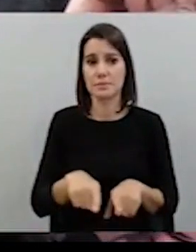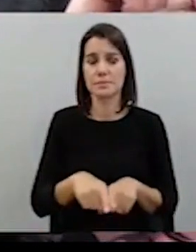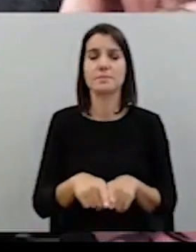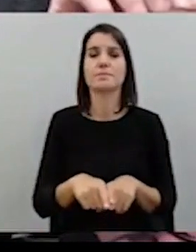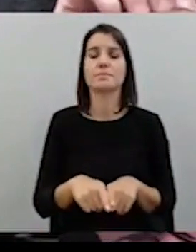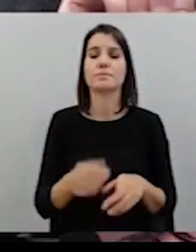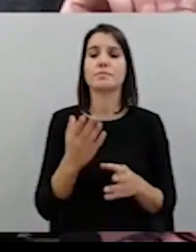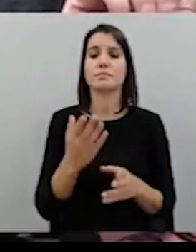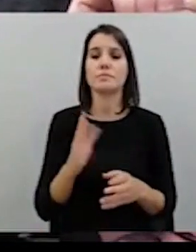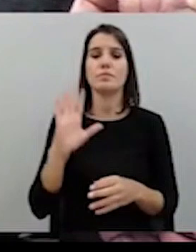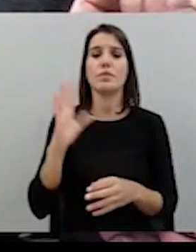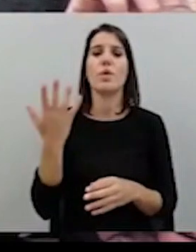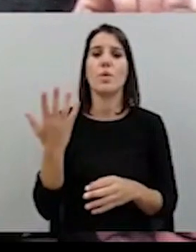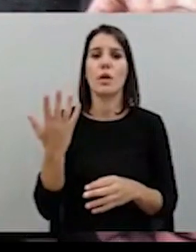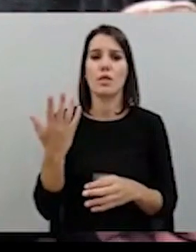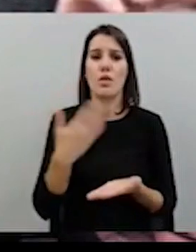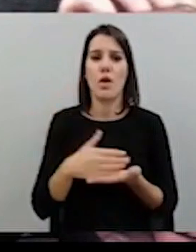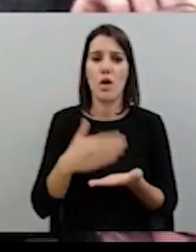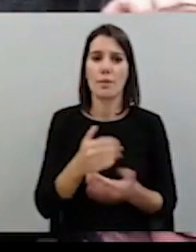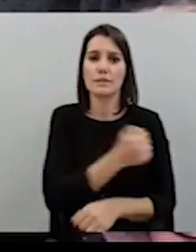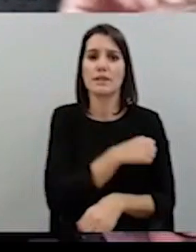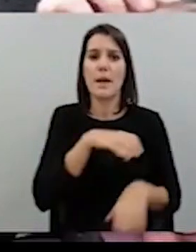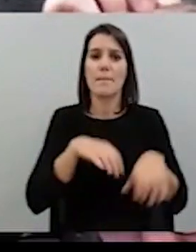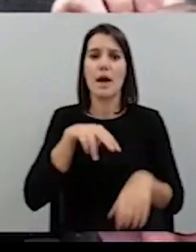é que terminarão as obras no bairro dos Navegadores?